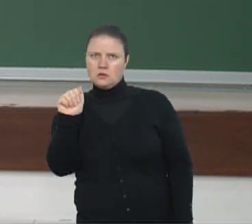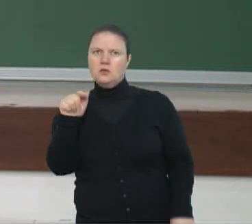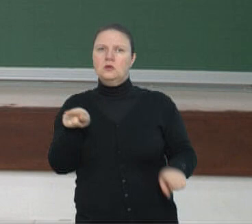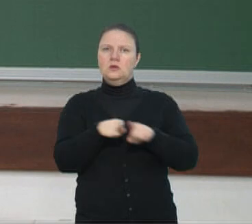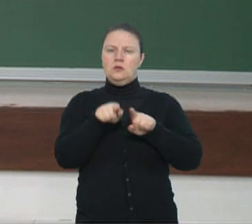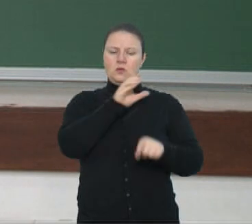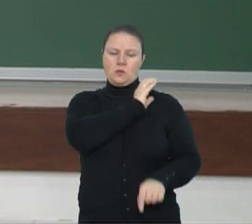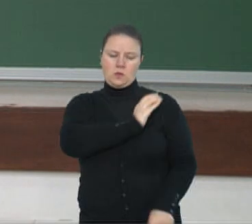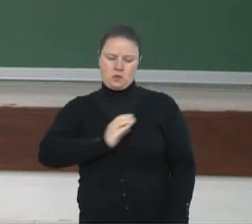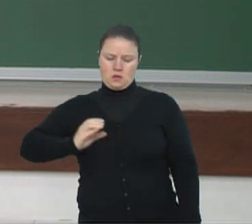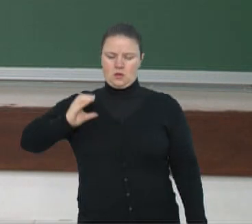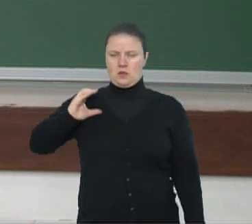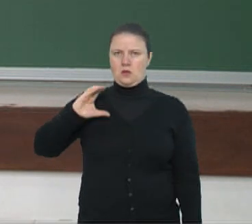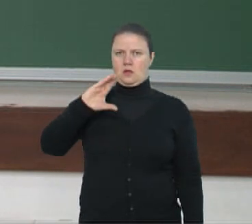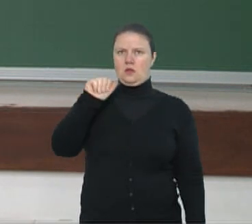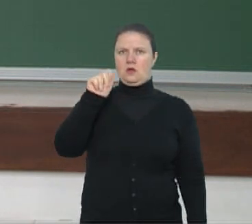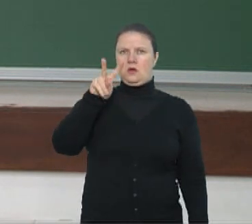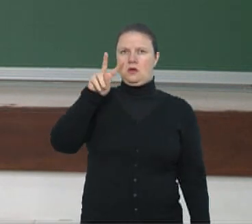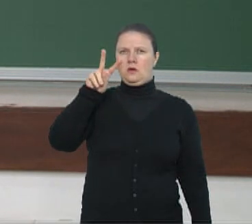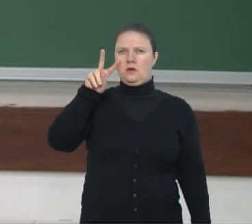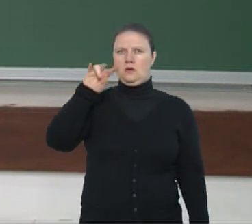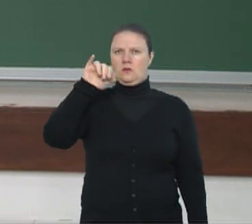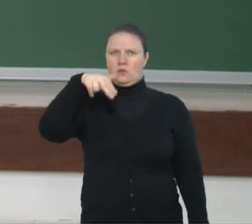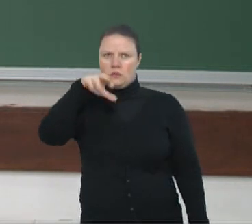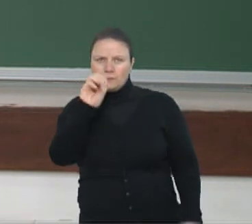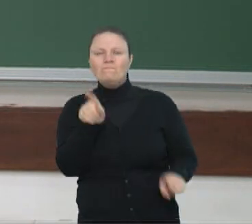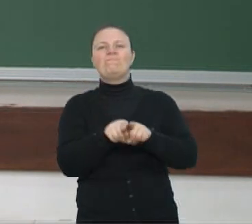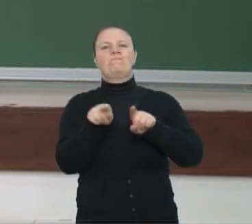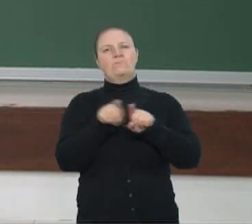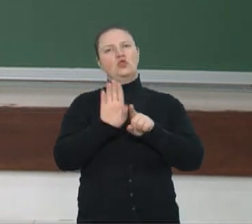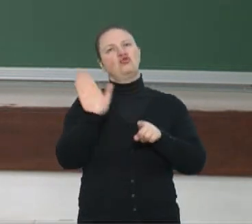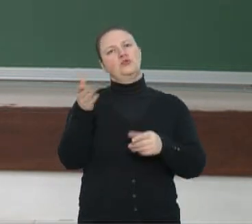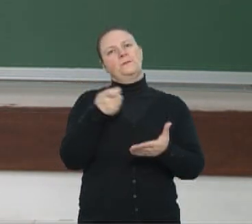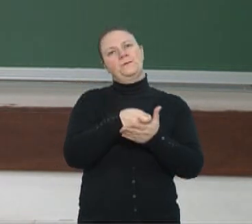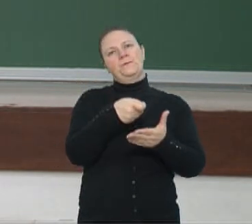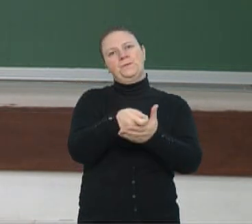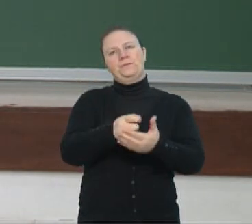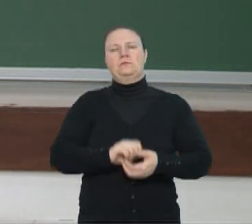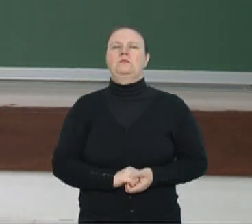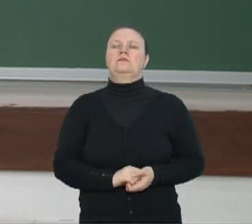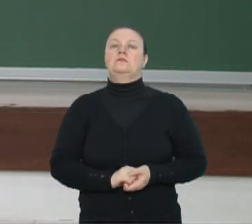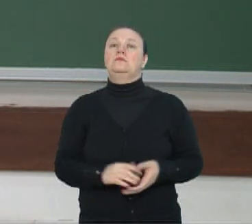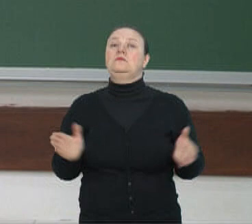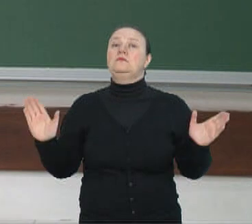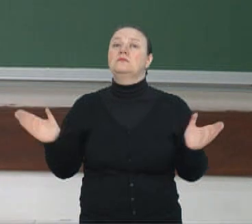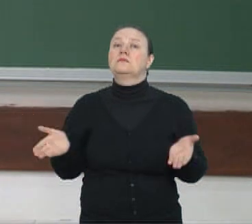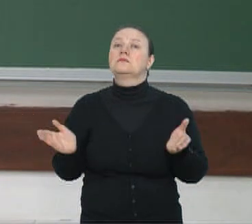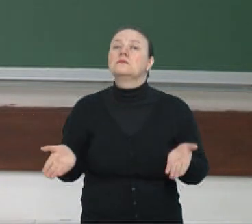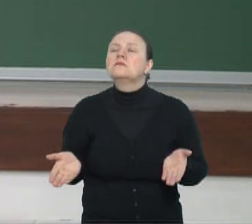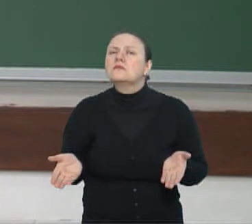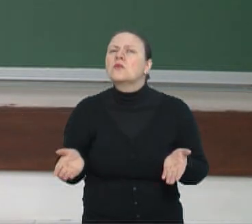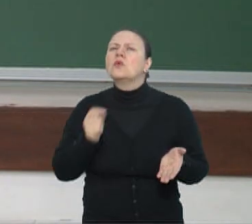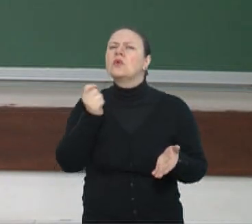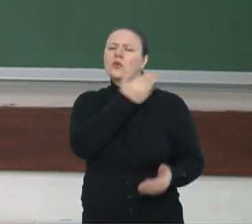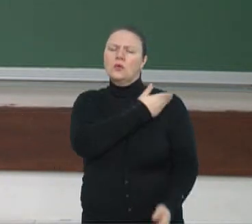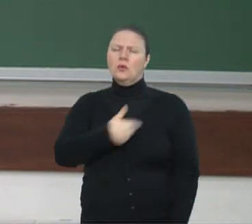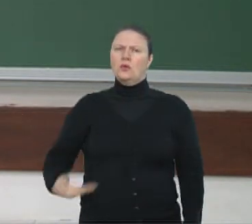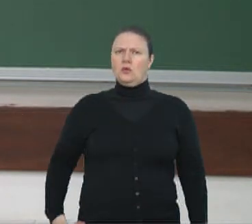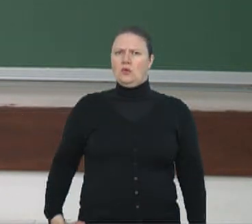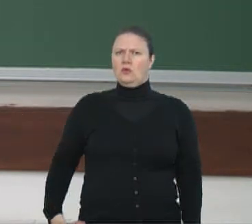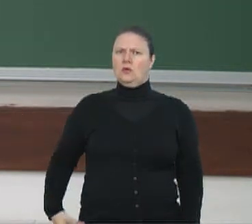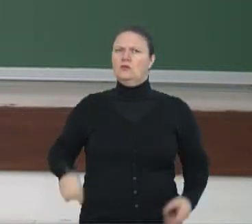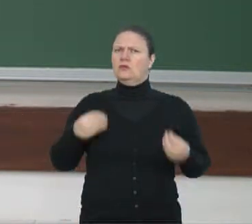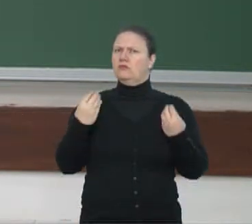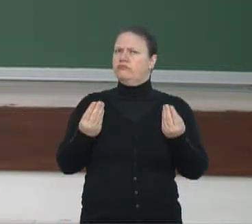vamos lembrar que a Inglaterra passou pela Revolução Puritana. E o parlamento inglês? E o governo? O que o governo fez ao observar